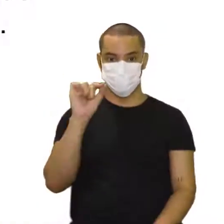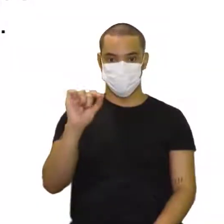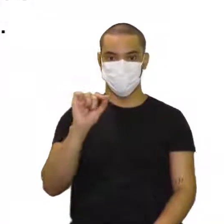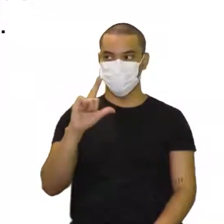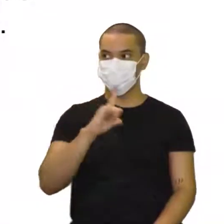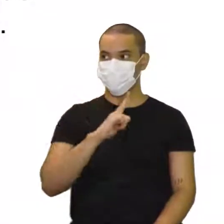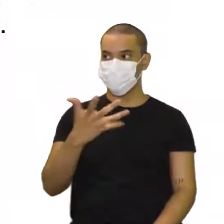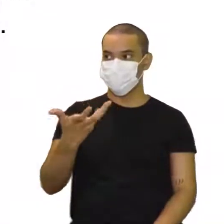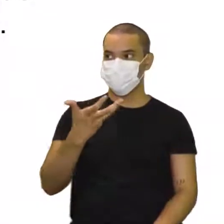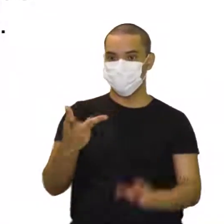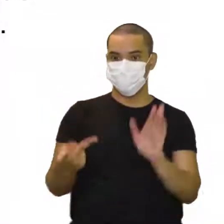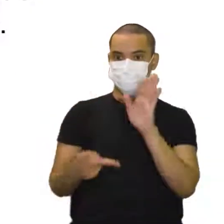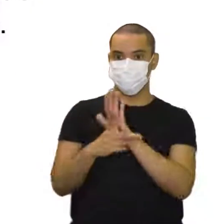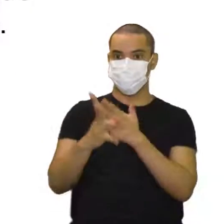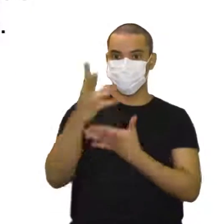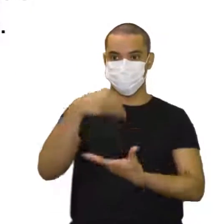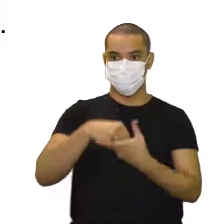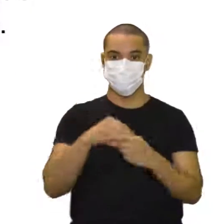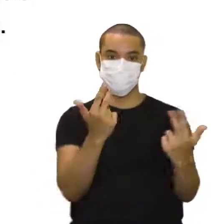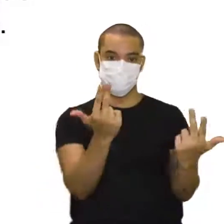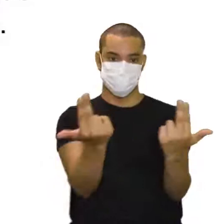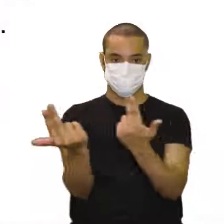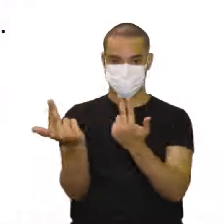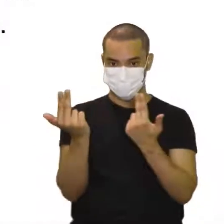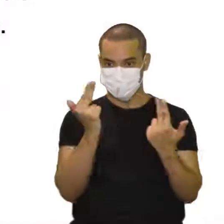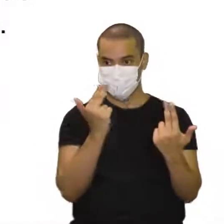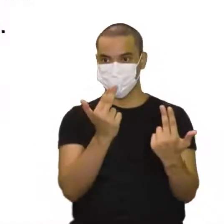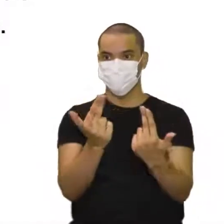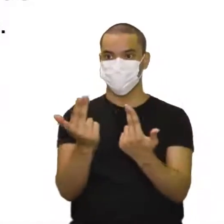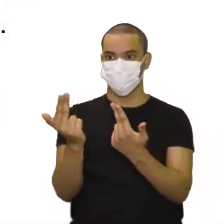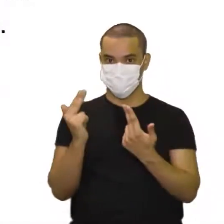as intensidades das forças são iguais. Dessa maneira, no